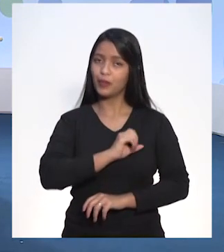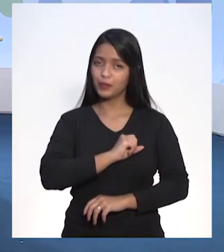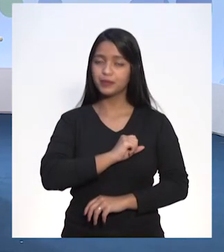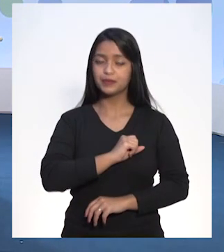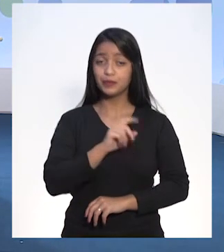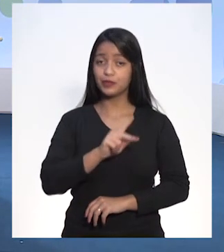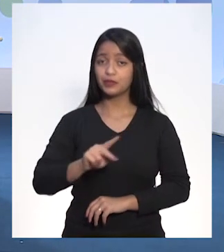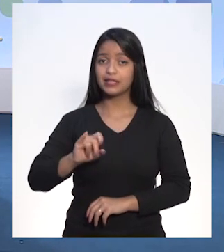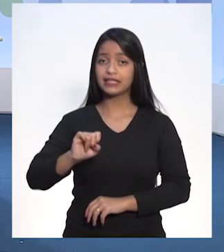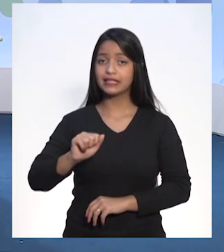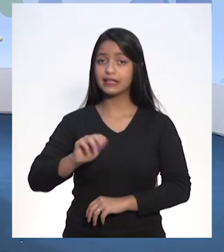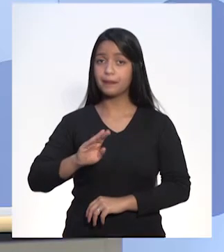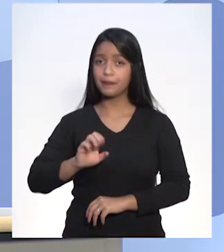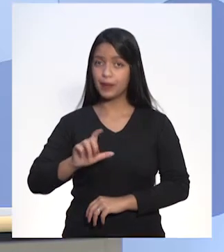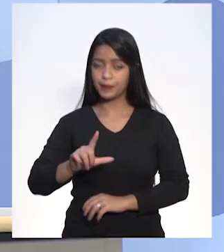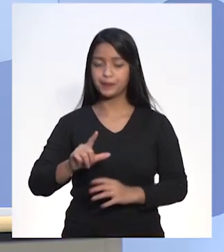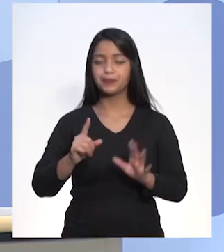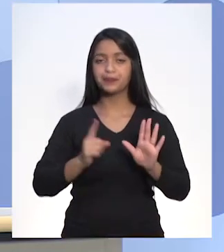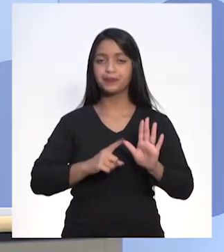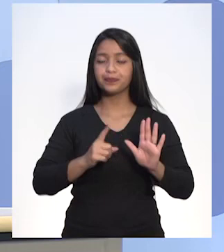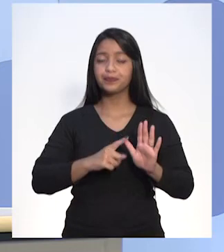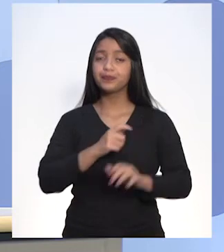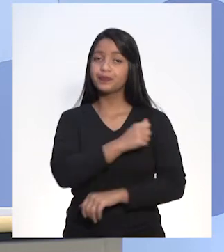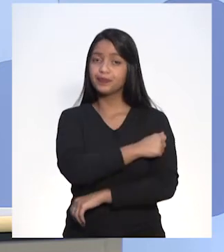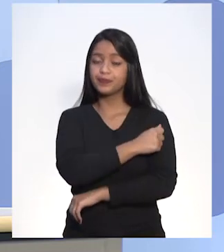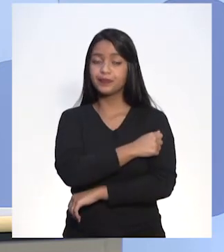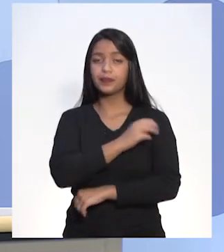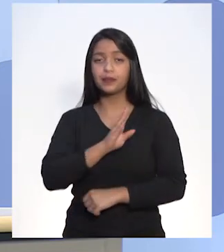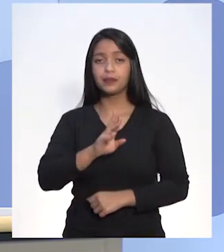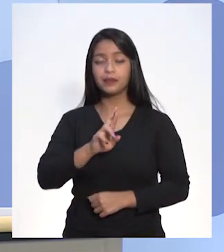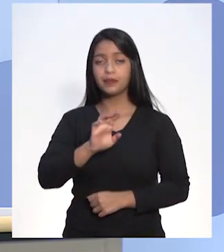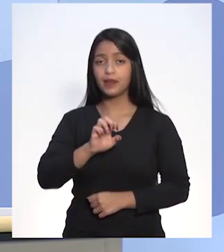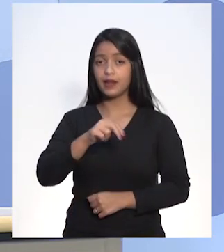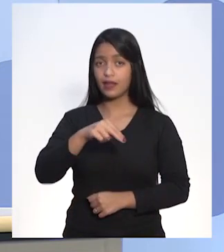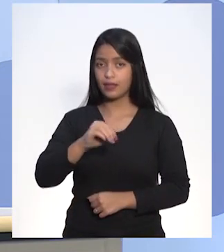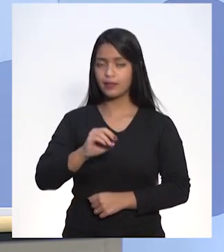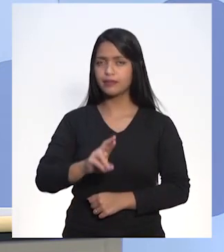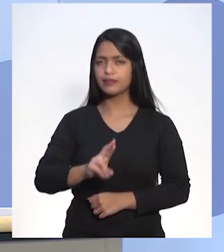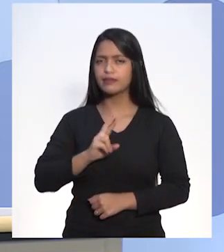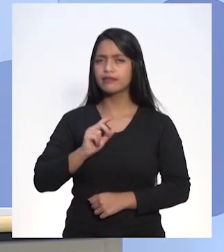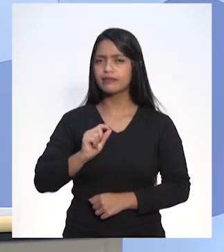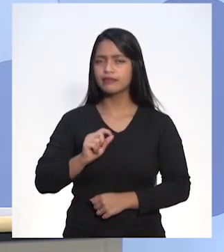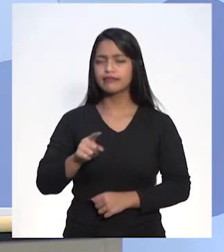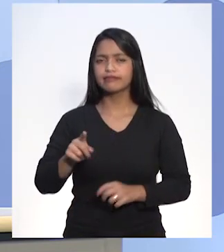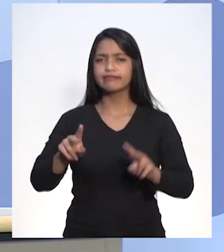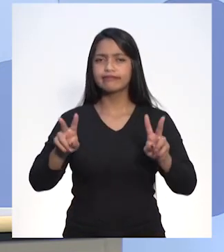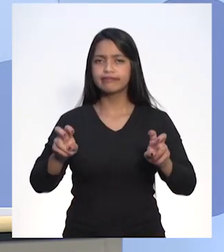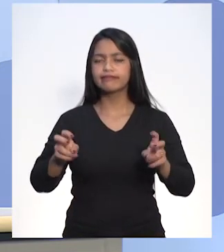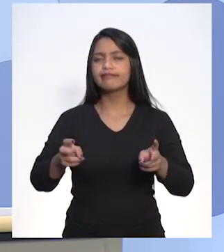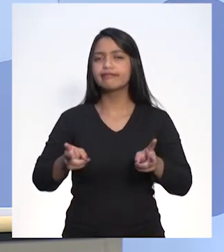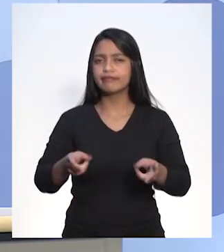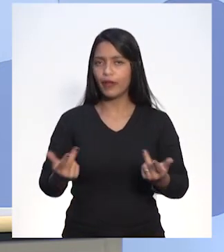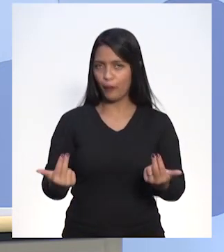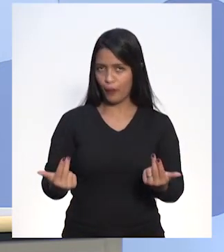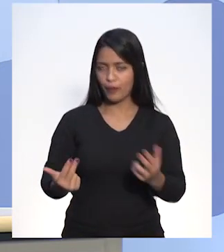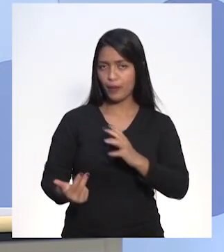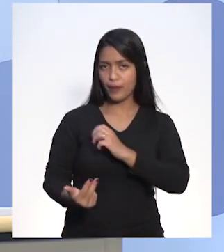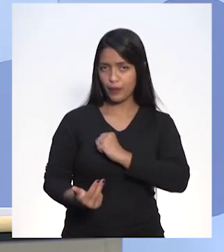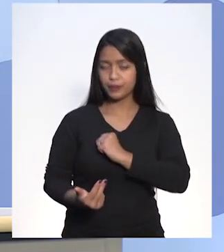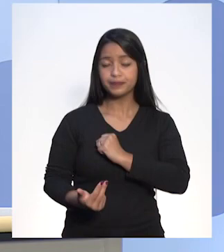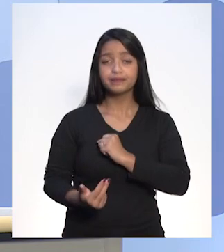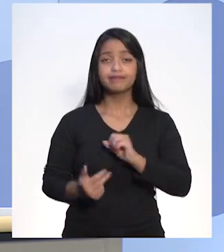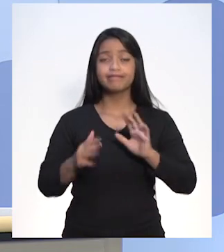Prof. Silvana, colocou que os dois falam de questões amorosas. Então, aí a gente vai entender que são as semelhanças. A Procleide